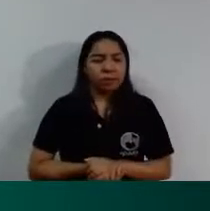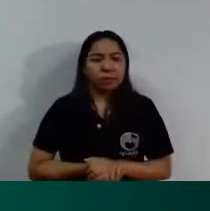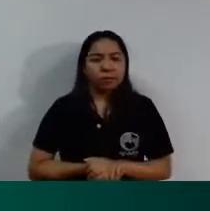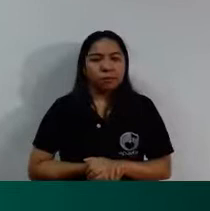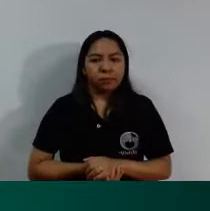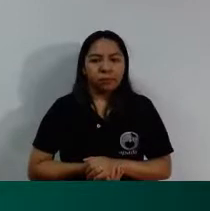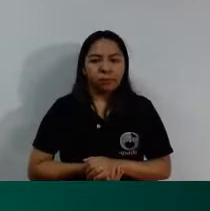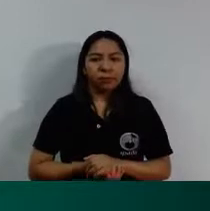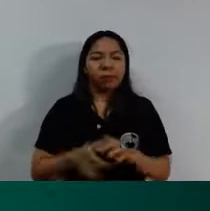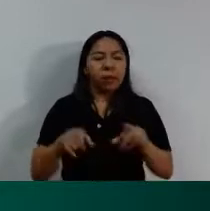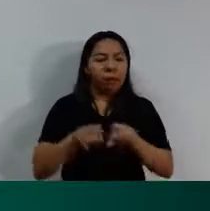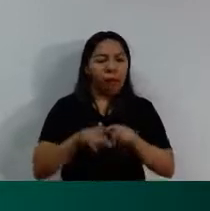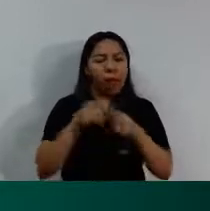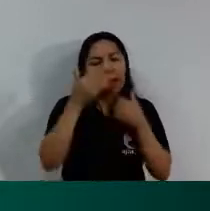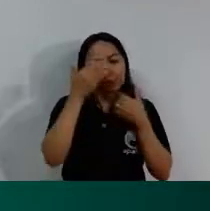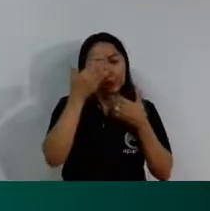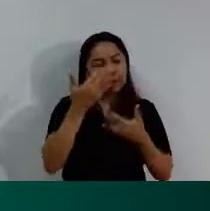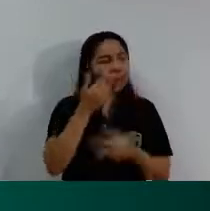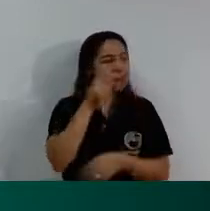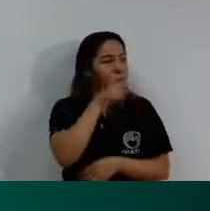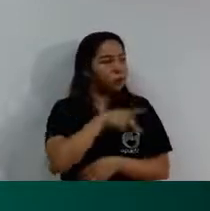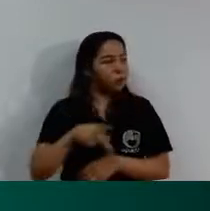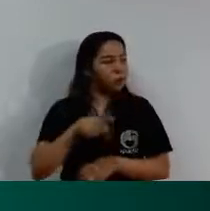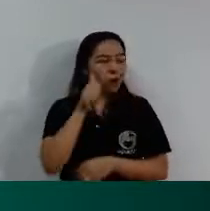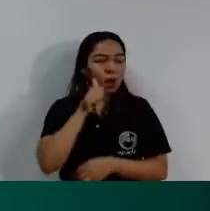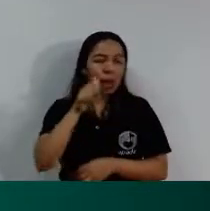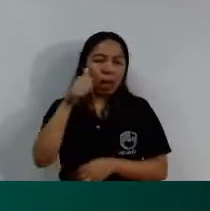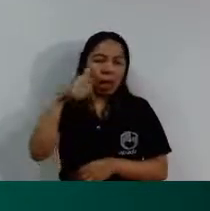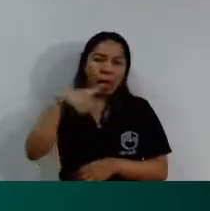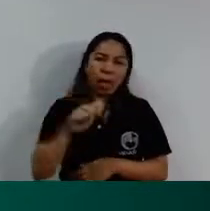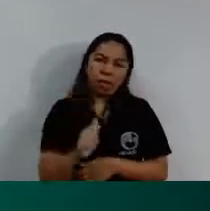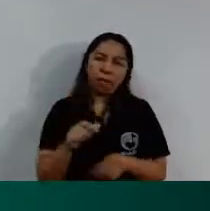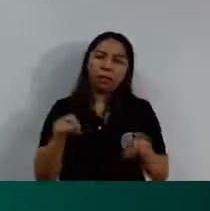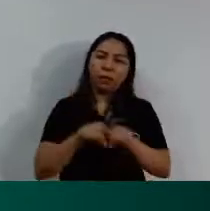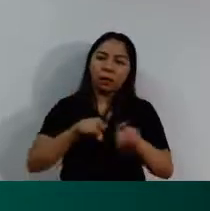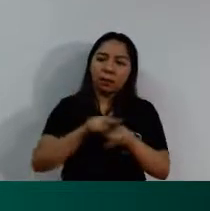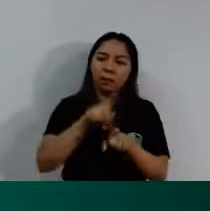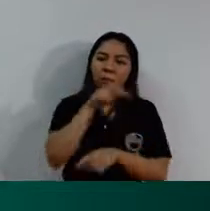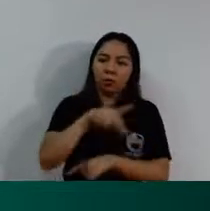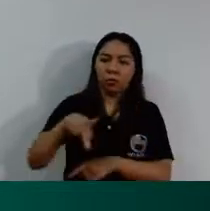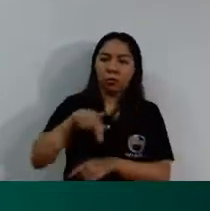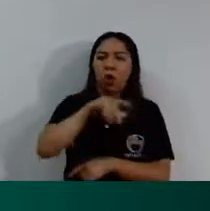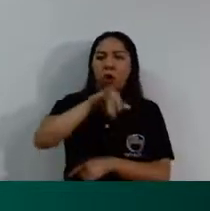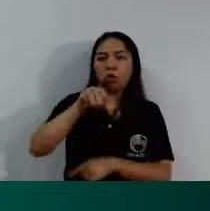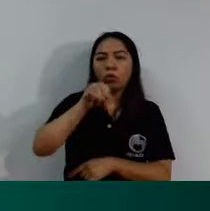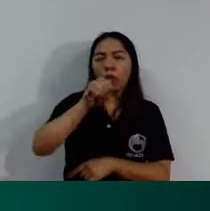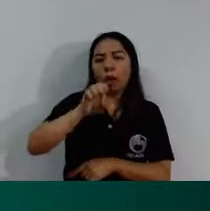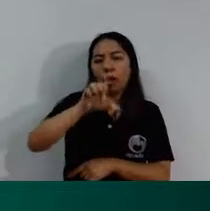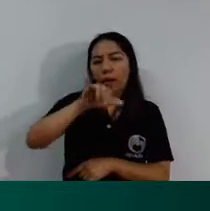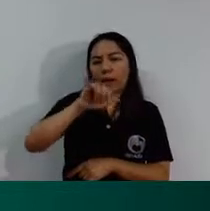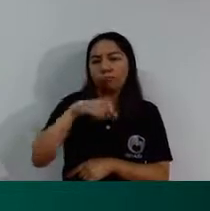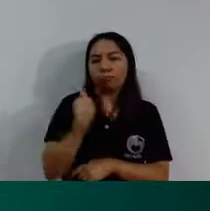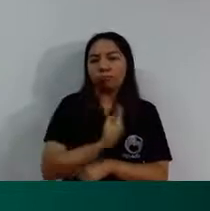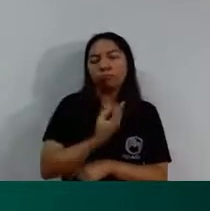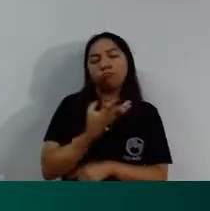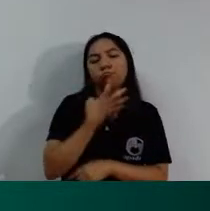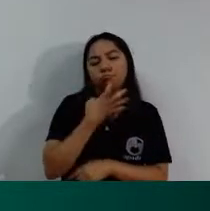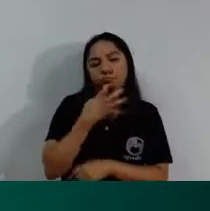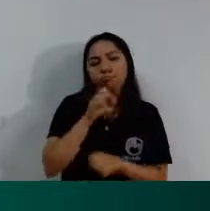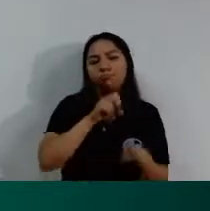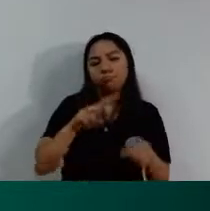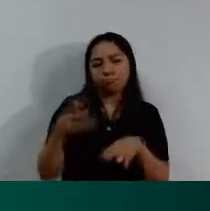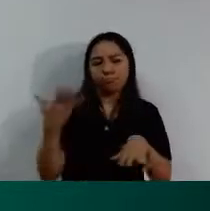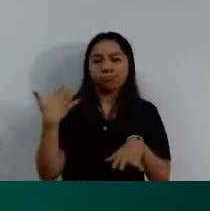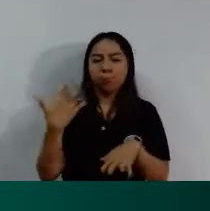agradecer a professora Ana e a professora Joélia né a gente conheceu elas na semana passada a gente